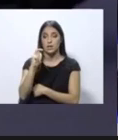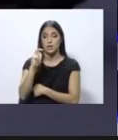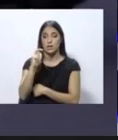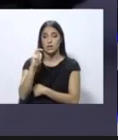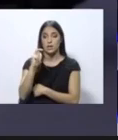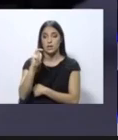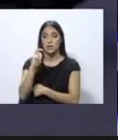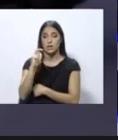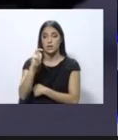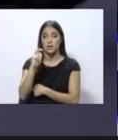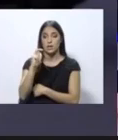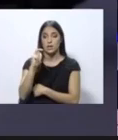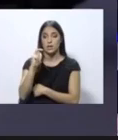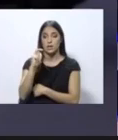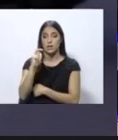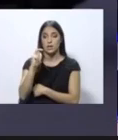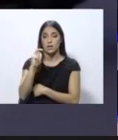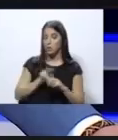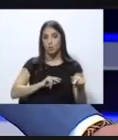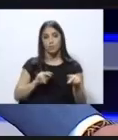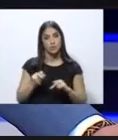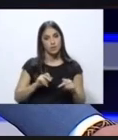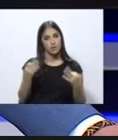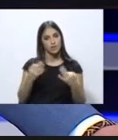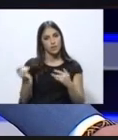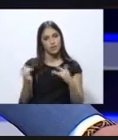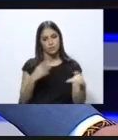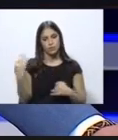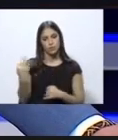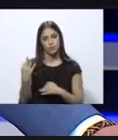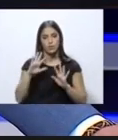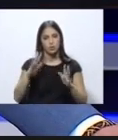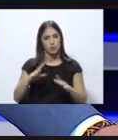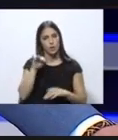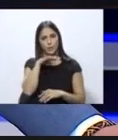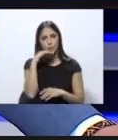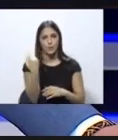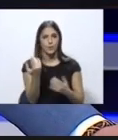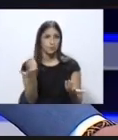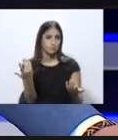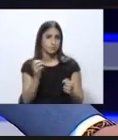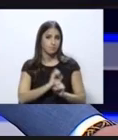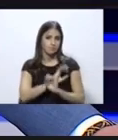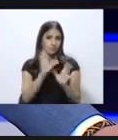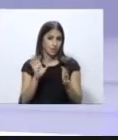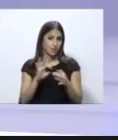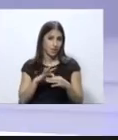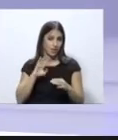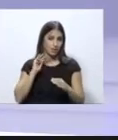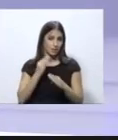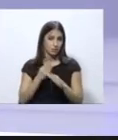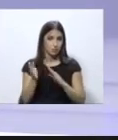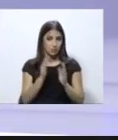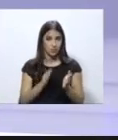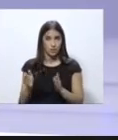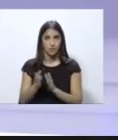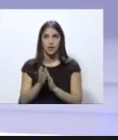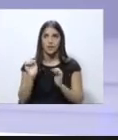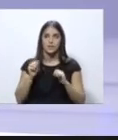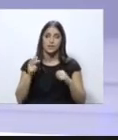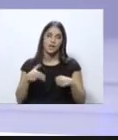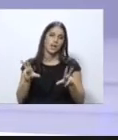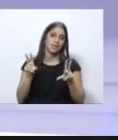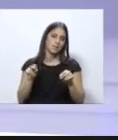Zé Cruz, uma competição que o Futebol Clube do Porto tem dominado de forma clara nas últimas temporadas. Foi uma